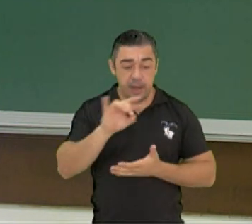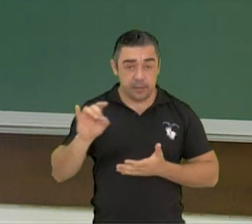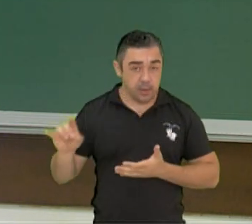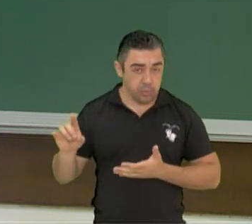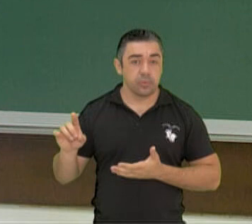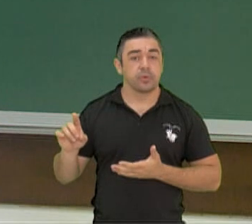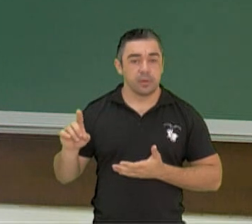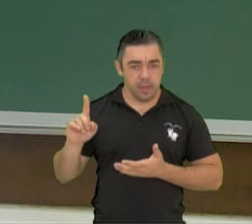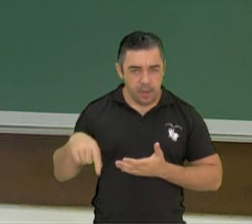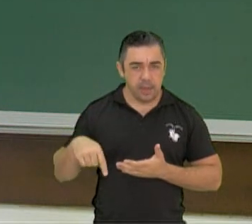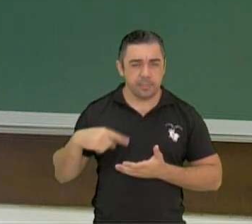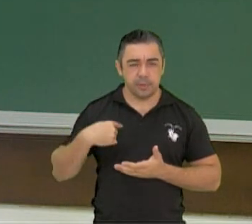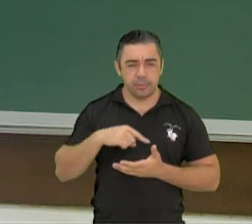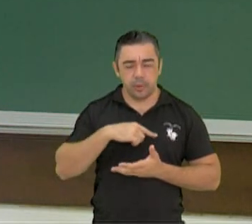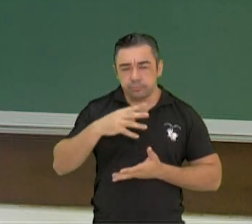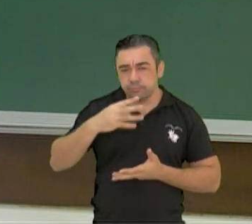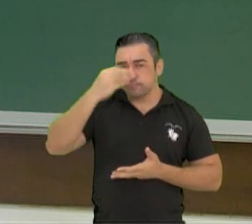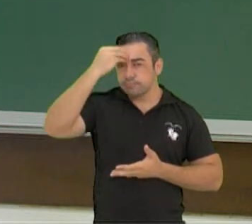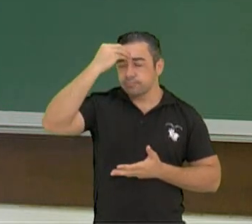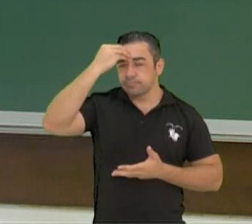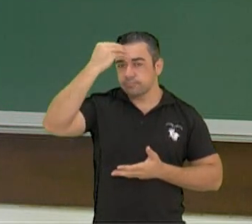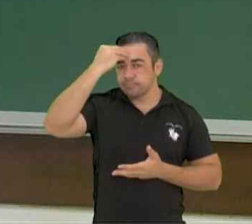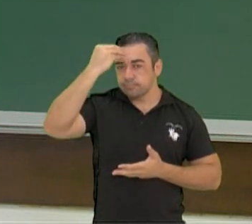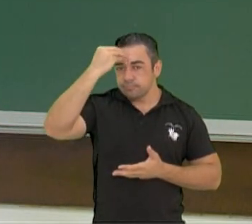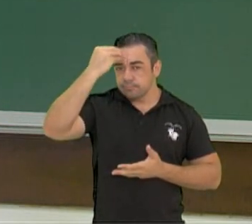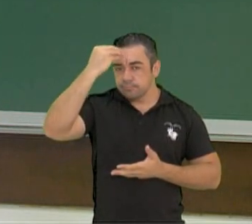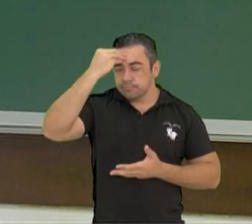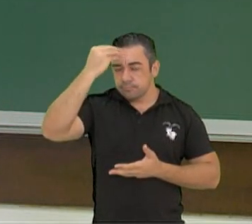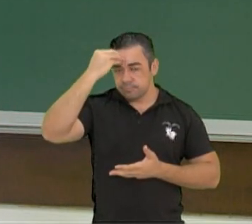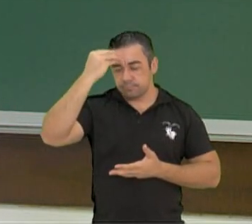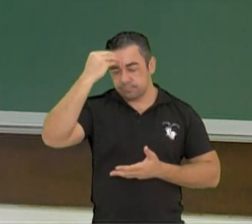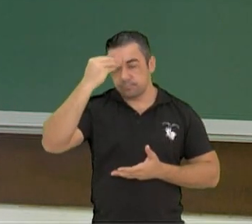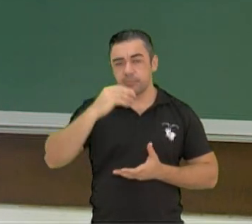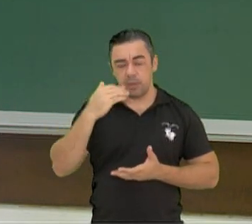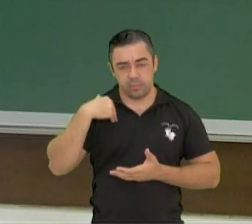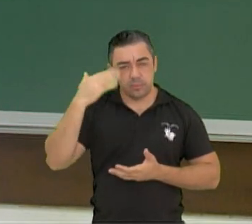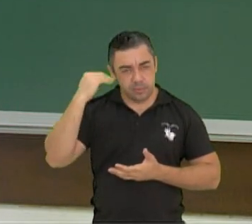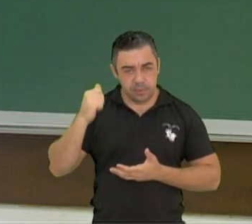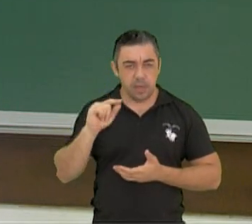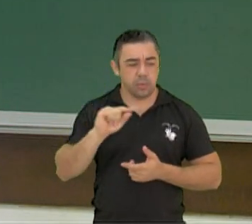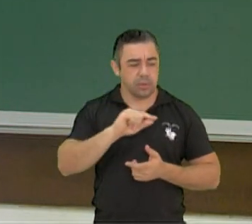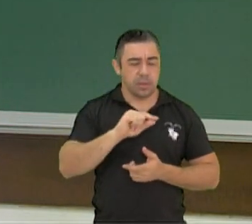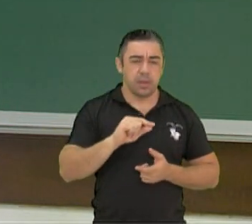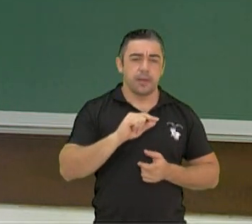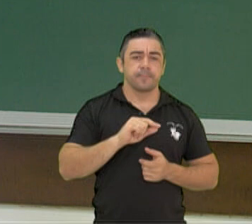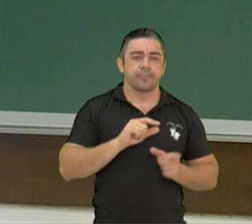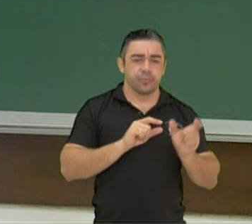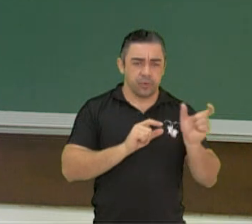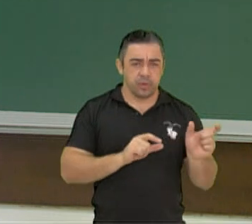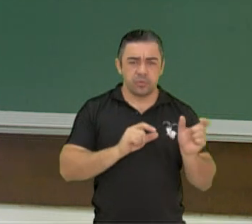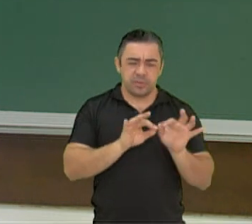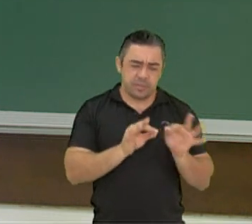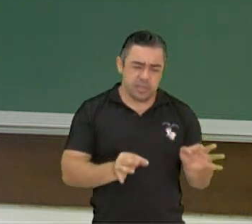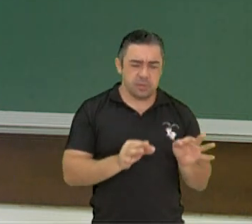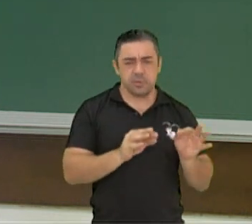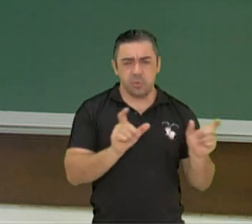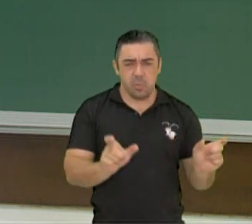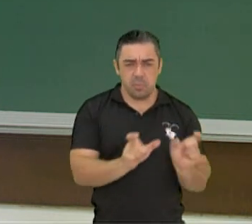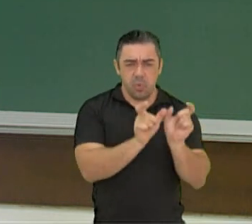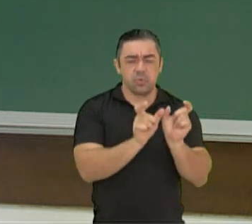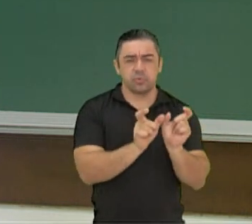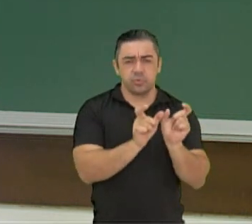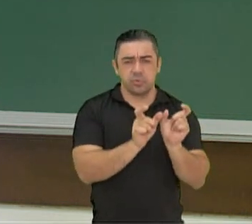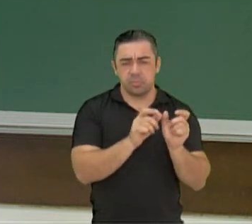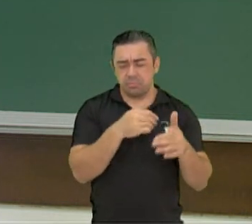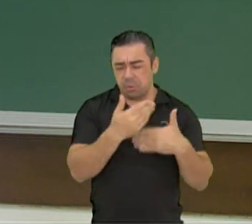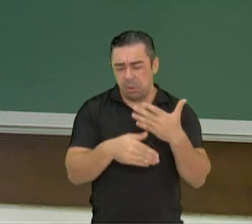dos, certo? Para ficar ali memorizado, gravadinho. Então, eu sei o que é um sujeito simples, composto, indeterminado. E assim